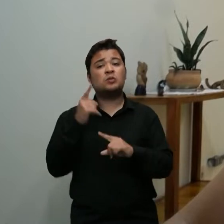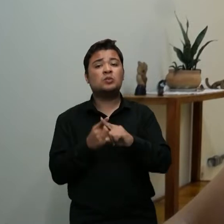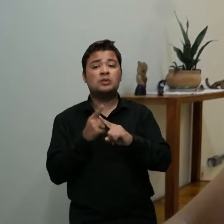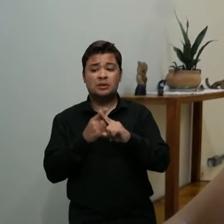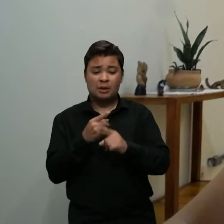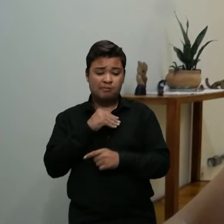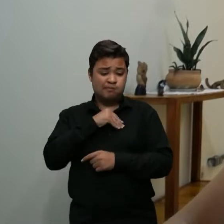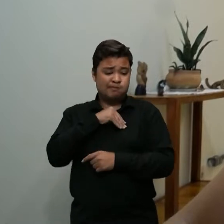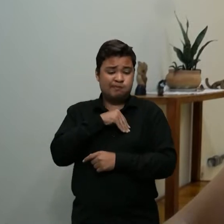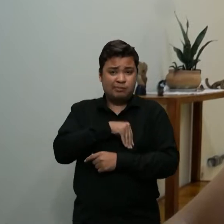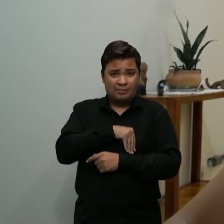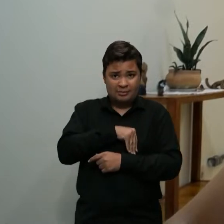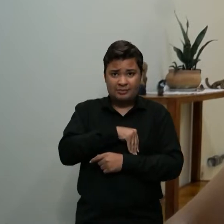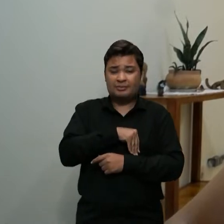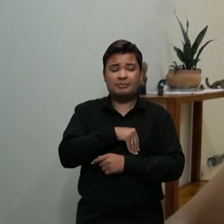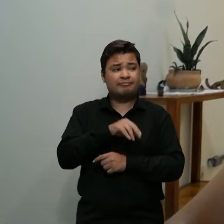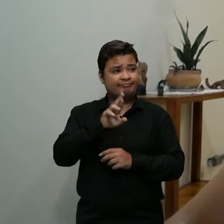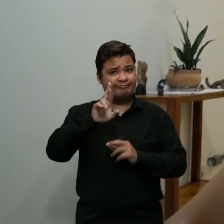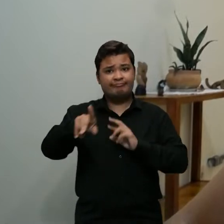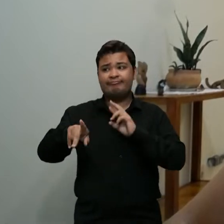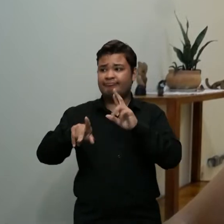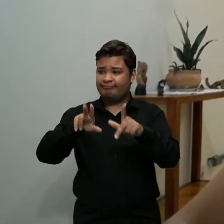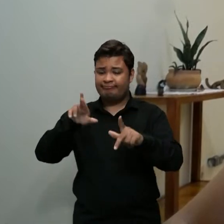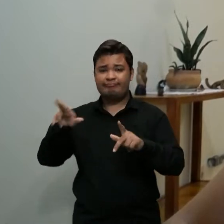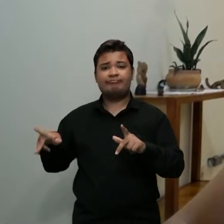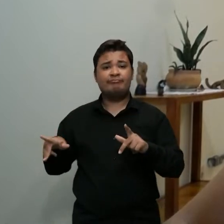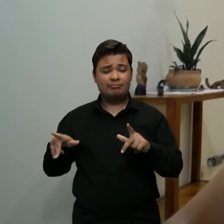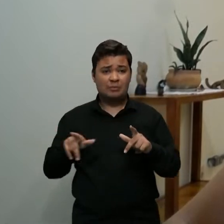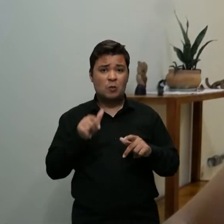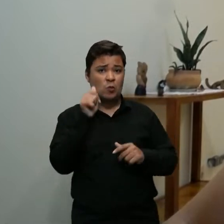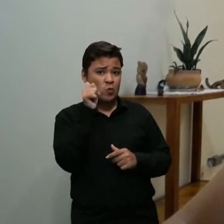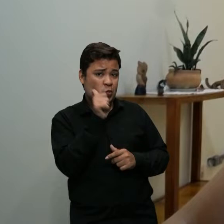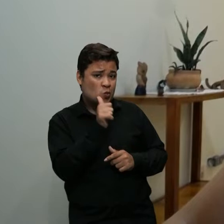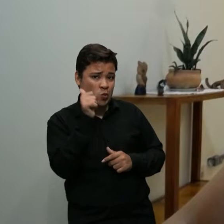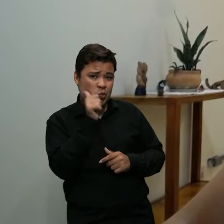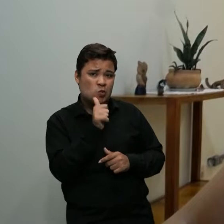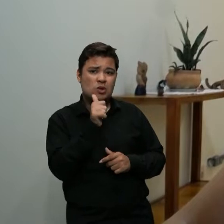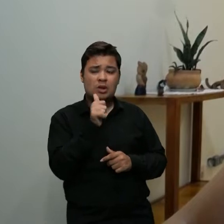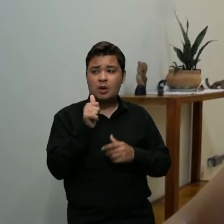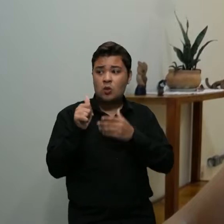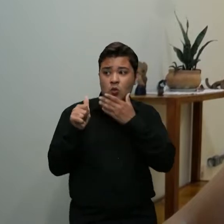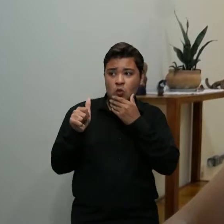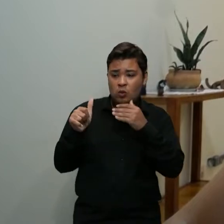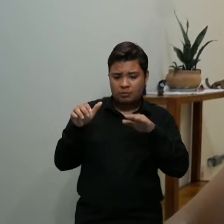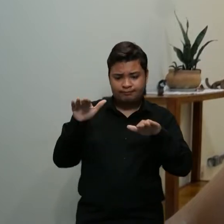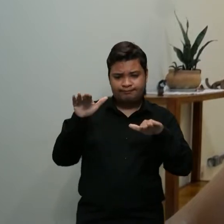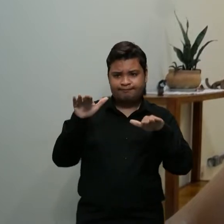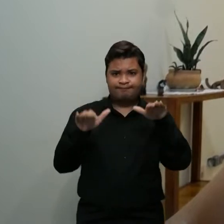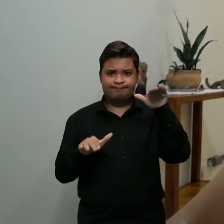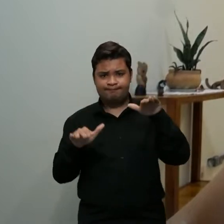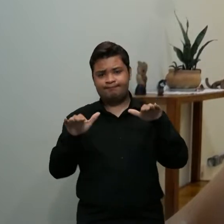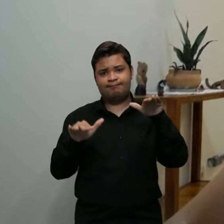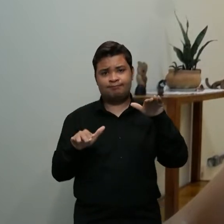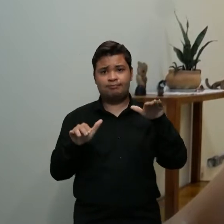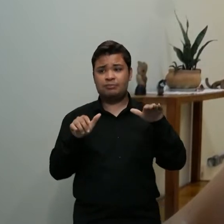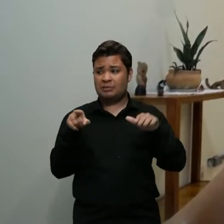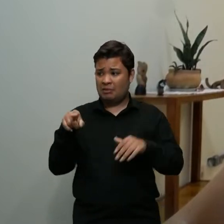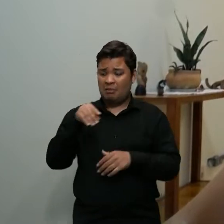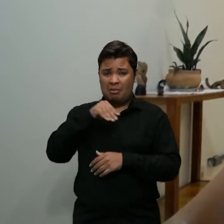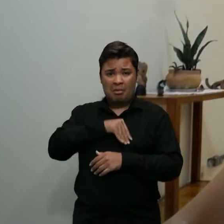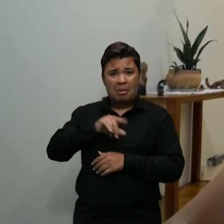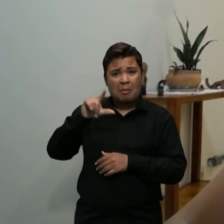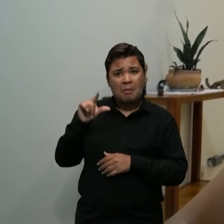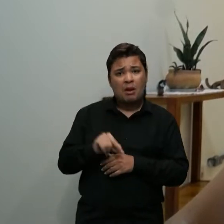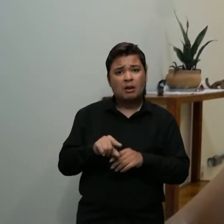né, diferença de renda, que desfavorece mulheres em relação aos homens e que desfavorece pretos e pardos